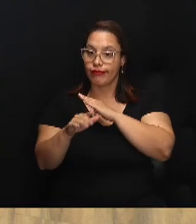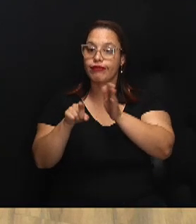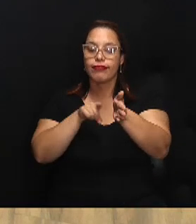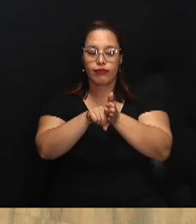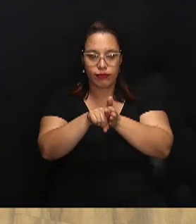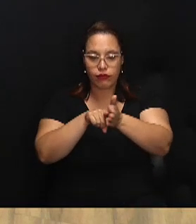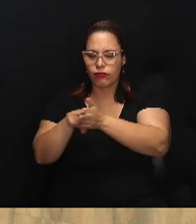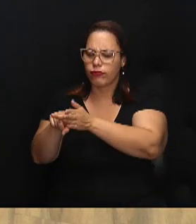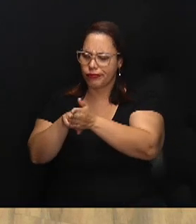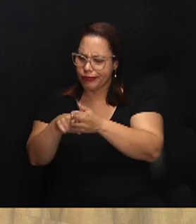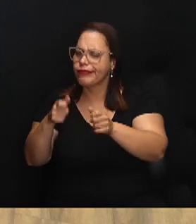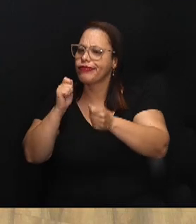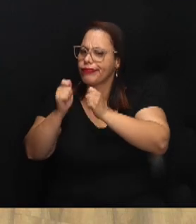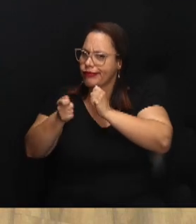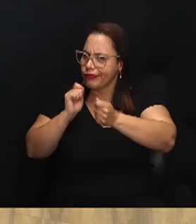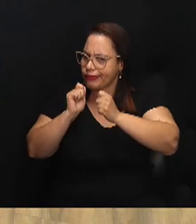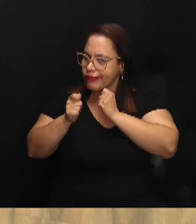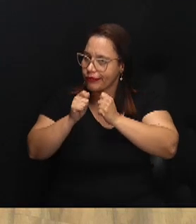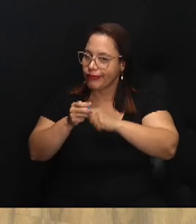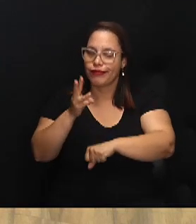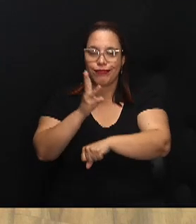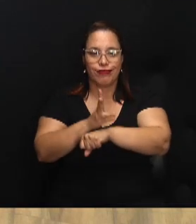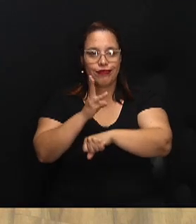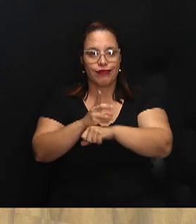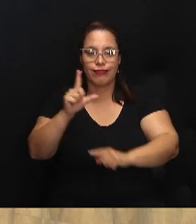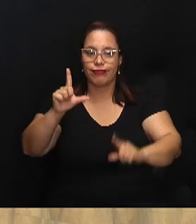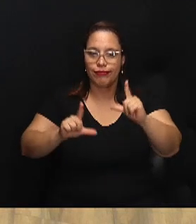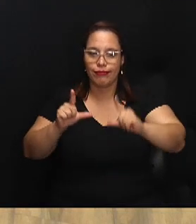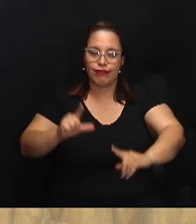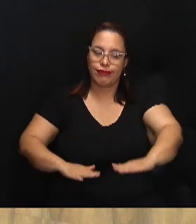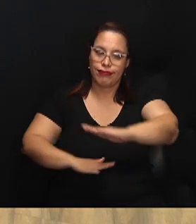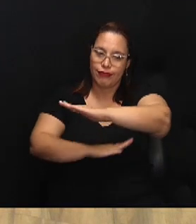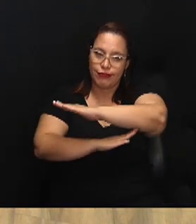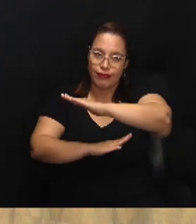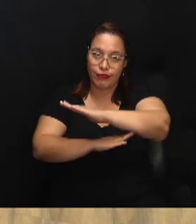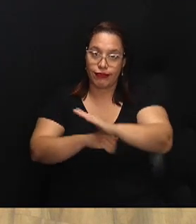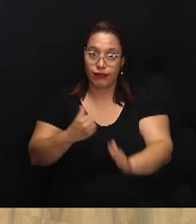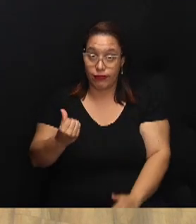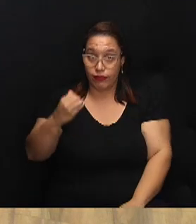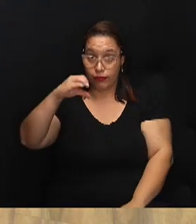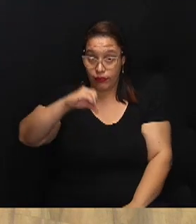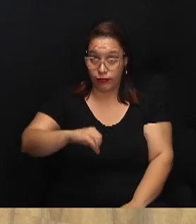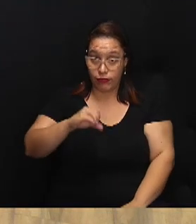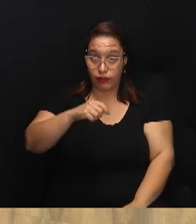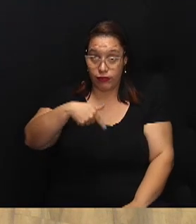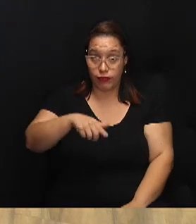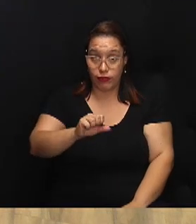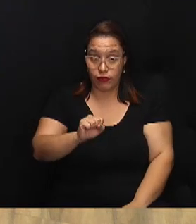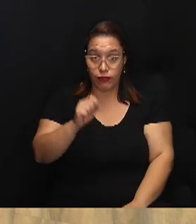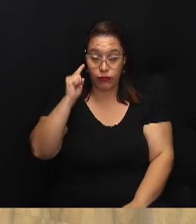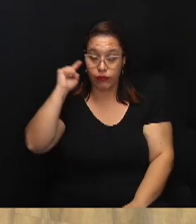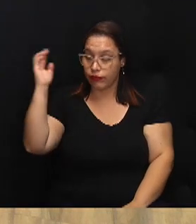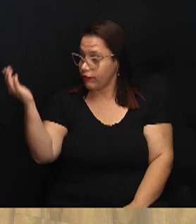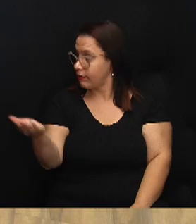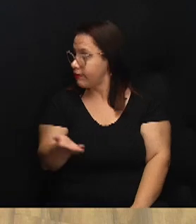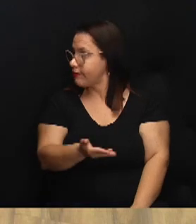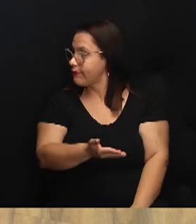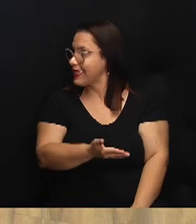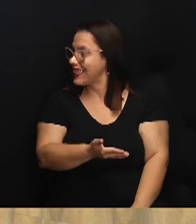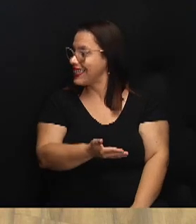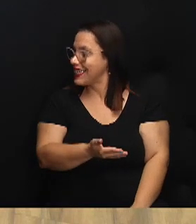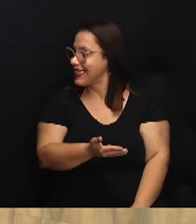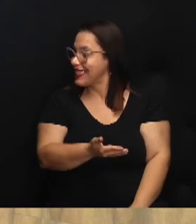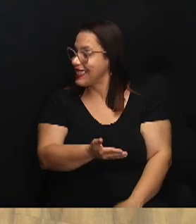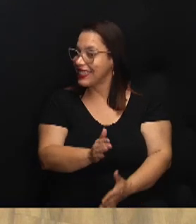perguntas aos nossos entrevistados através do WhatsApp da TV Câmara Campinas. 19 97829